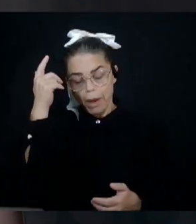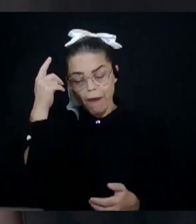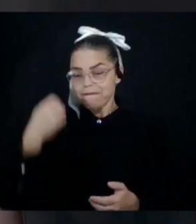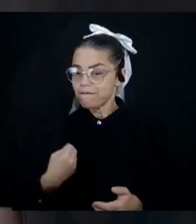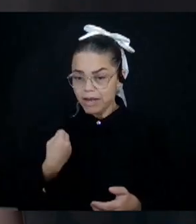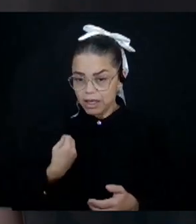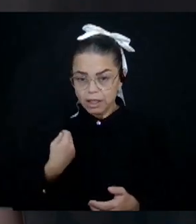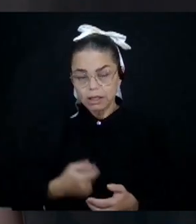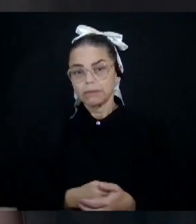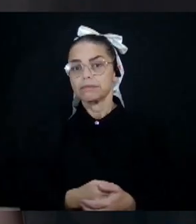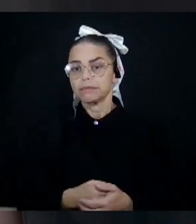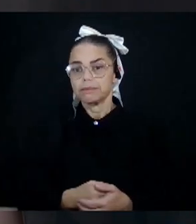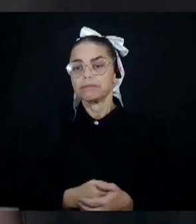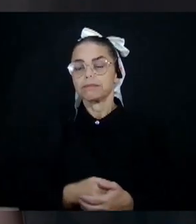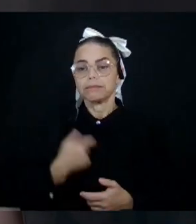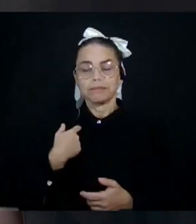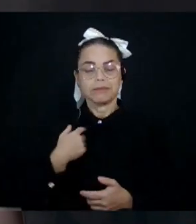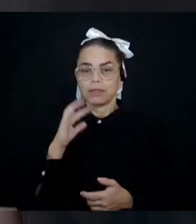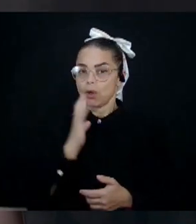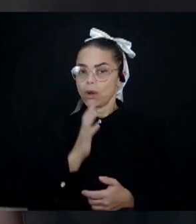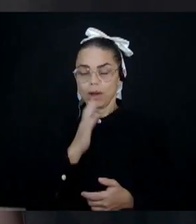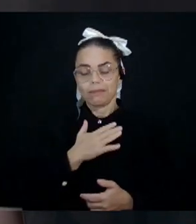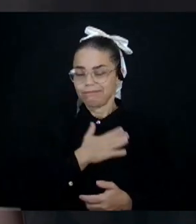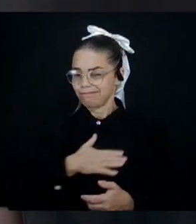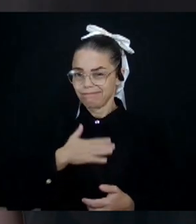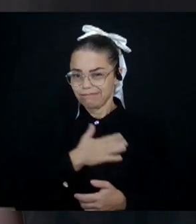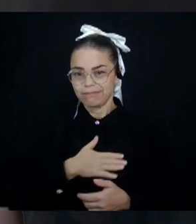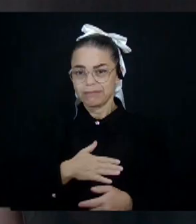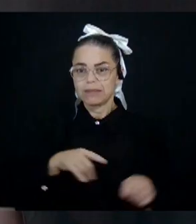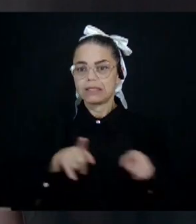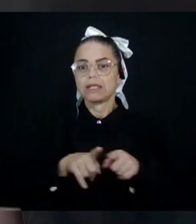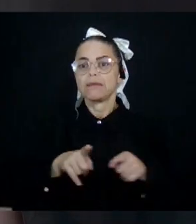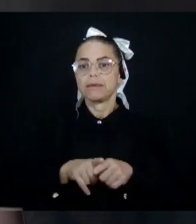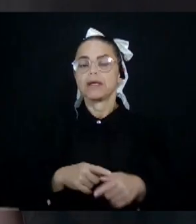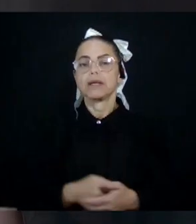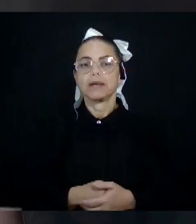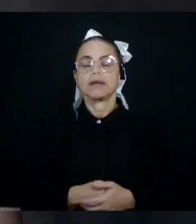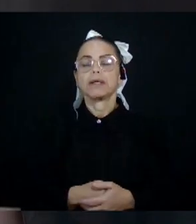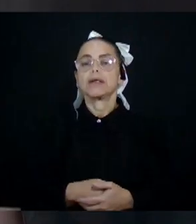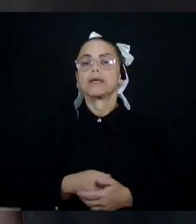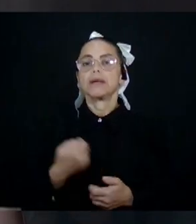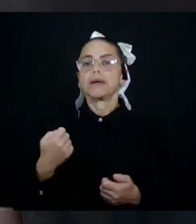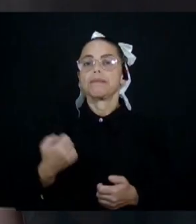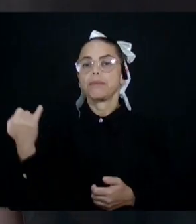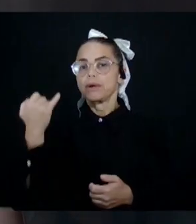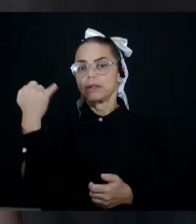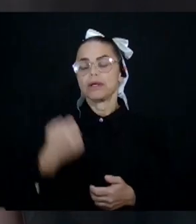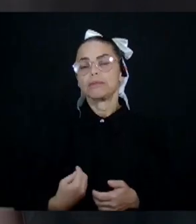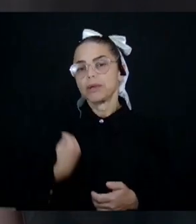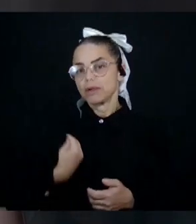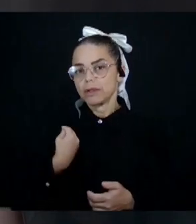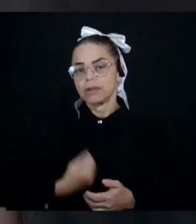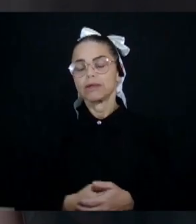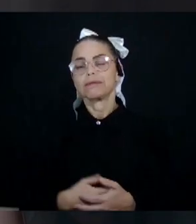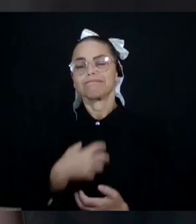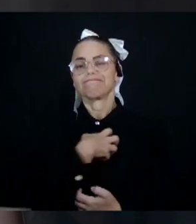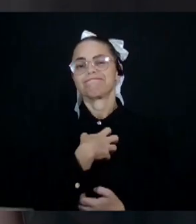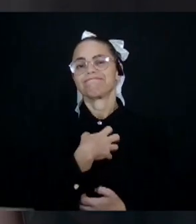Fazer coisas não tão prazerosas também faz parte da vida. Então eu acredito que por isso que vem esse sentimento